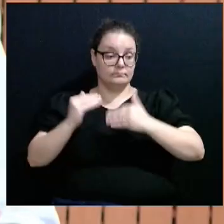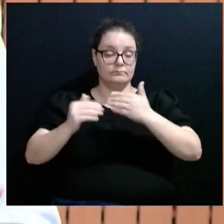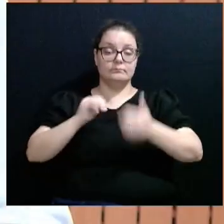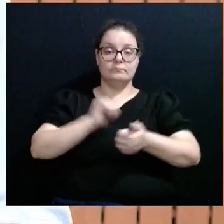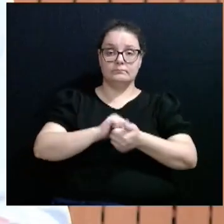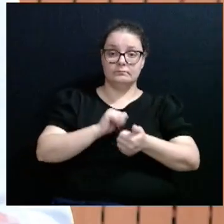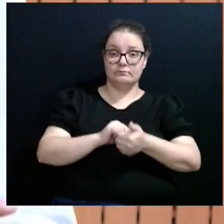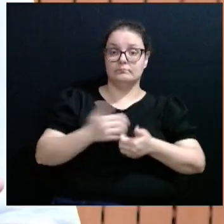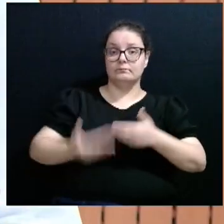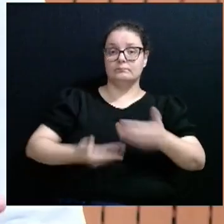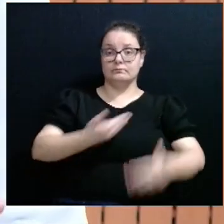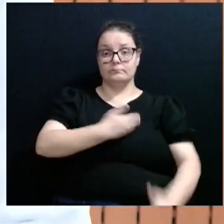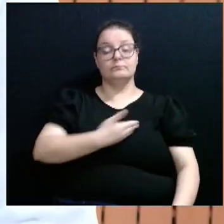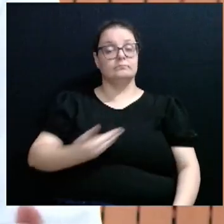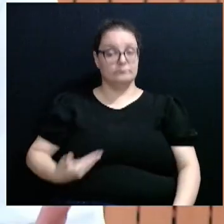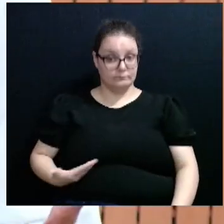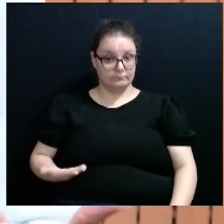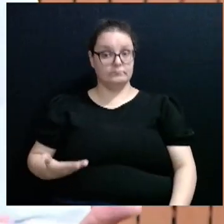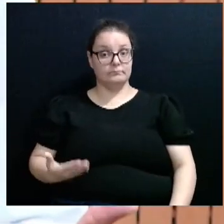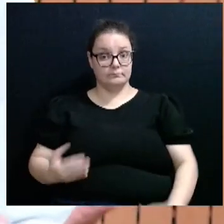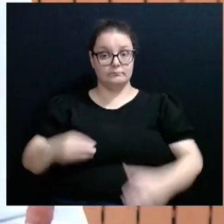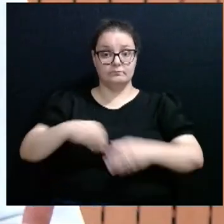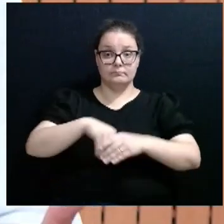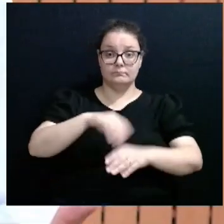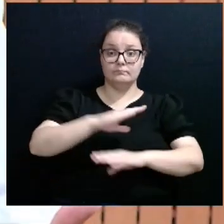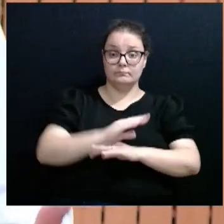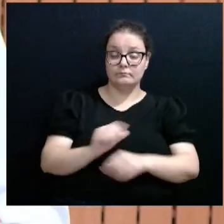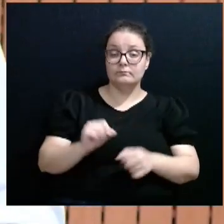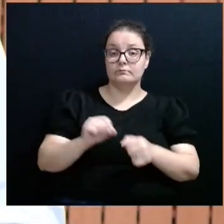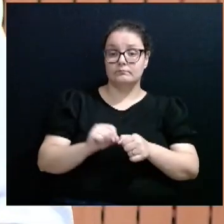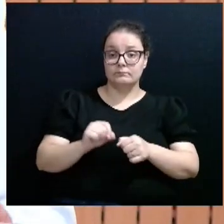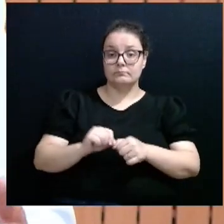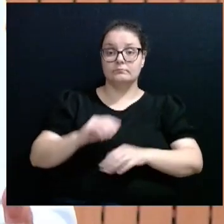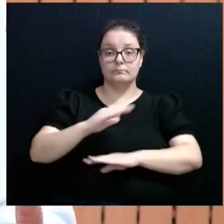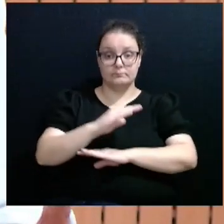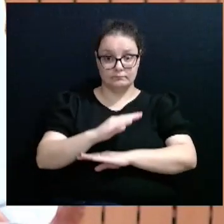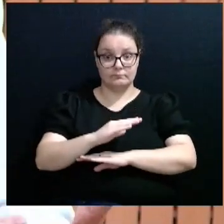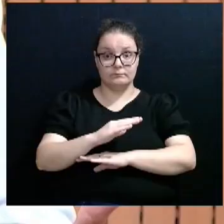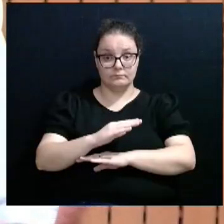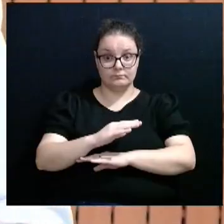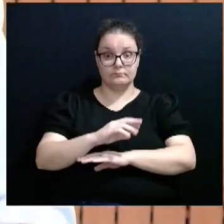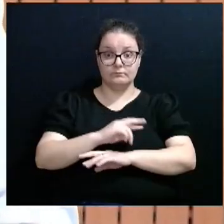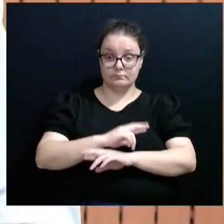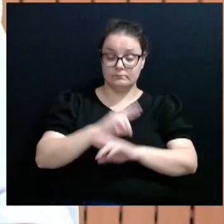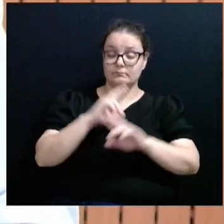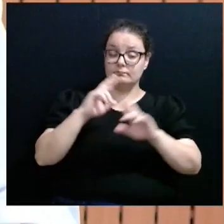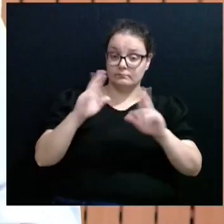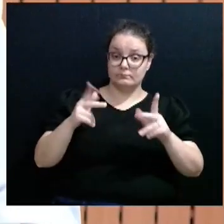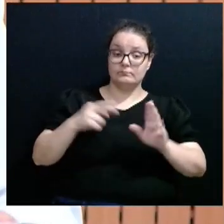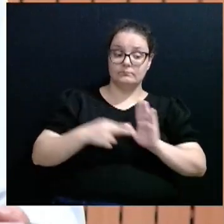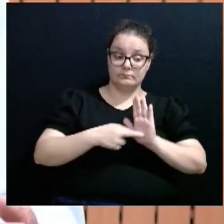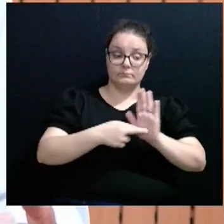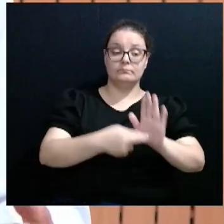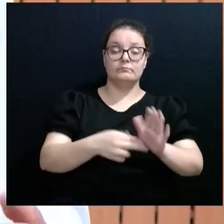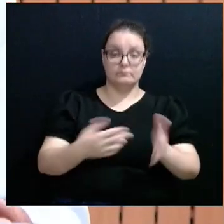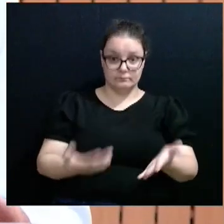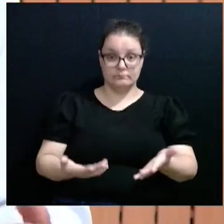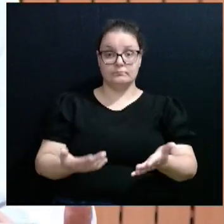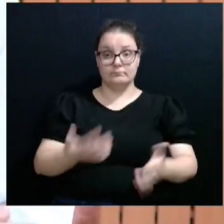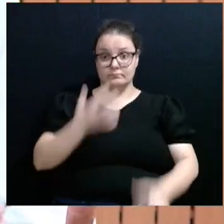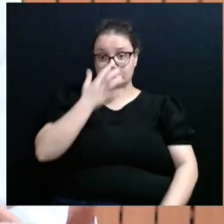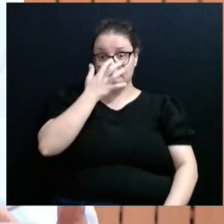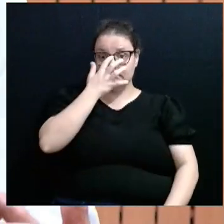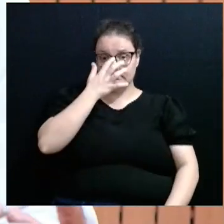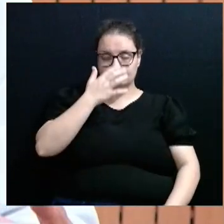da casa, e o que tem feito a Câmara de Campinas hoje ser uma referência e conquistado prêmios, graças